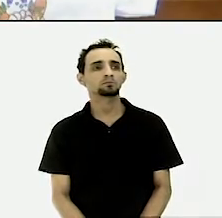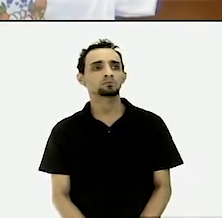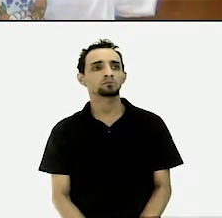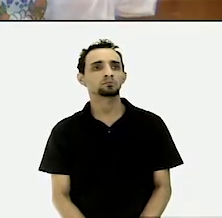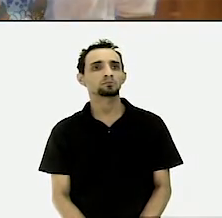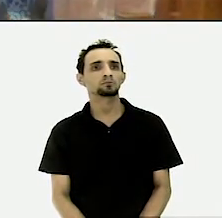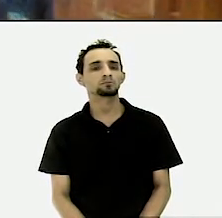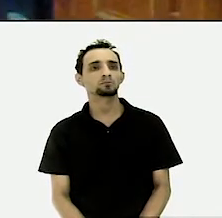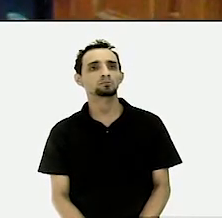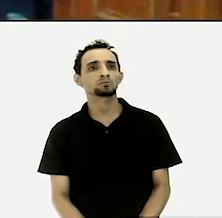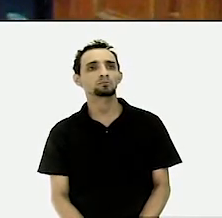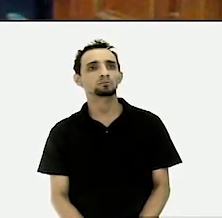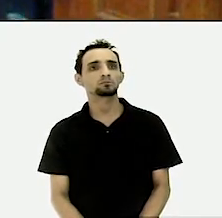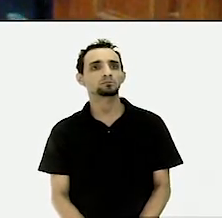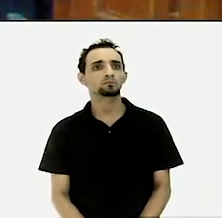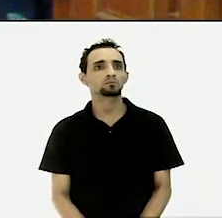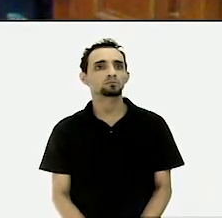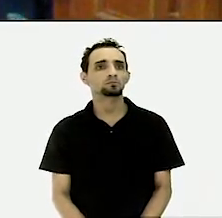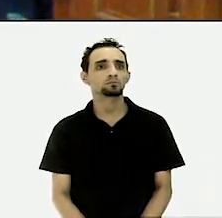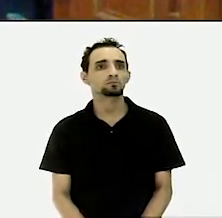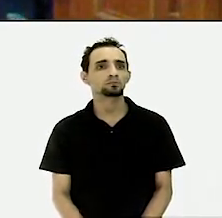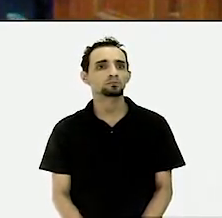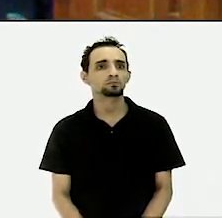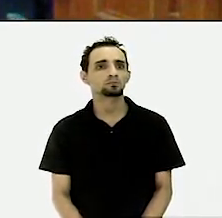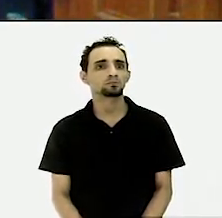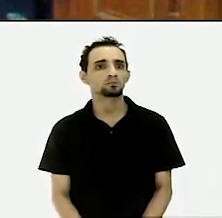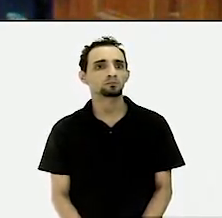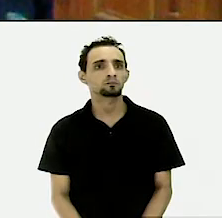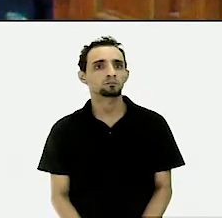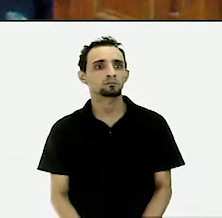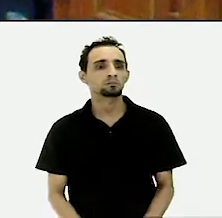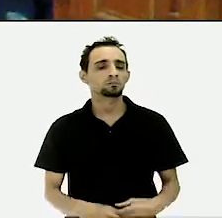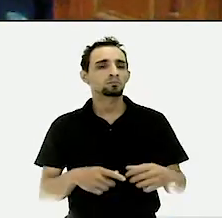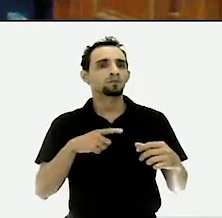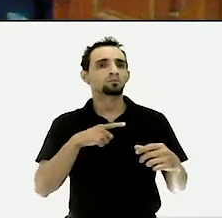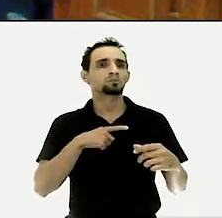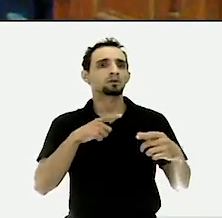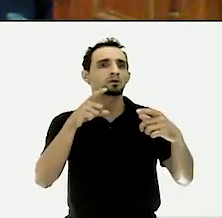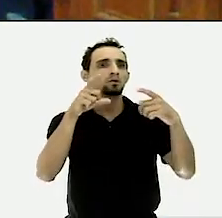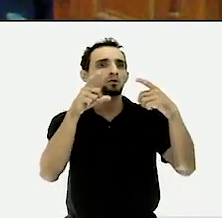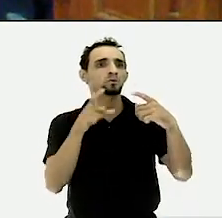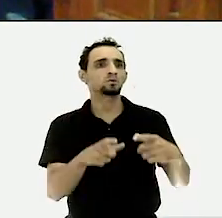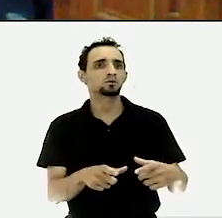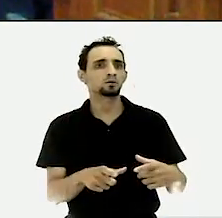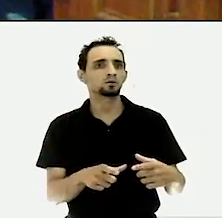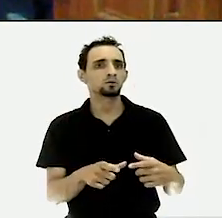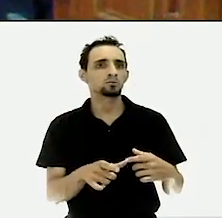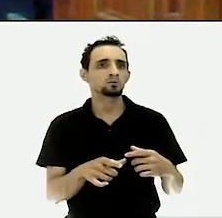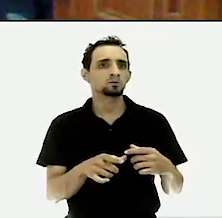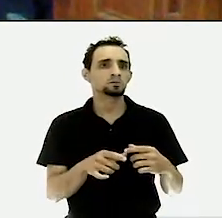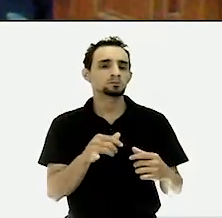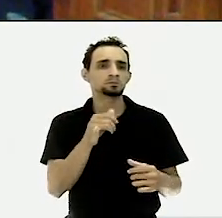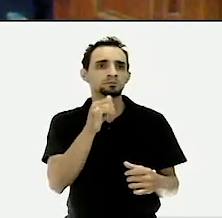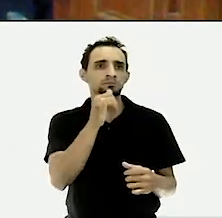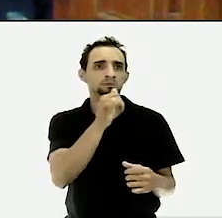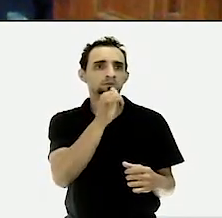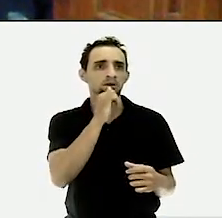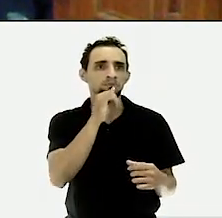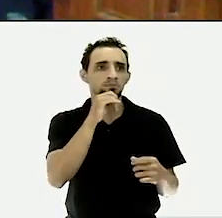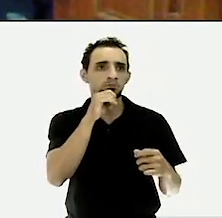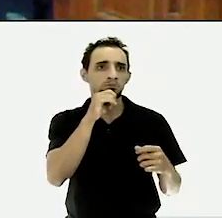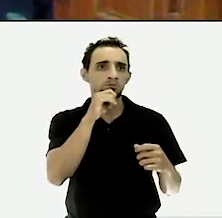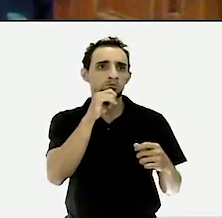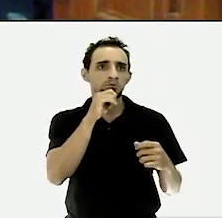morava naquele prédio ali atrás do hospital, o Residencial Elegância. Prédio, eu morava ali. Uma pessoa ali passou, quase